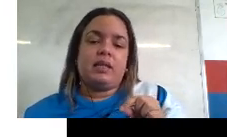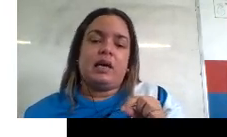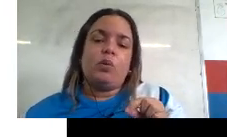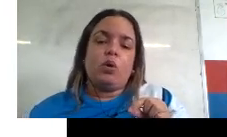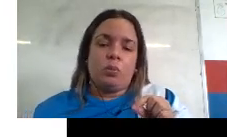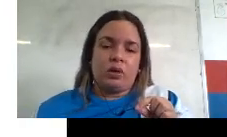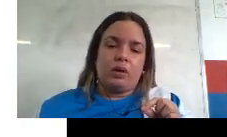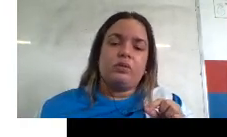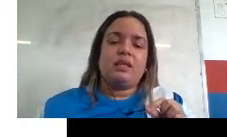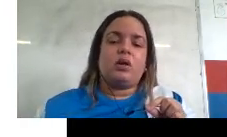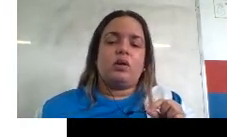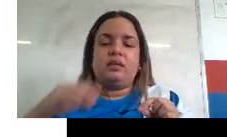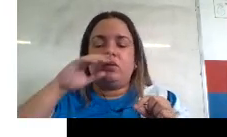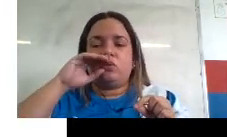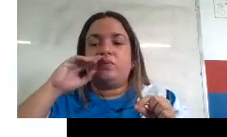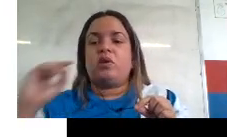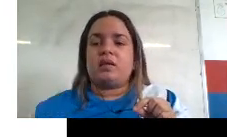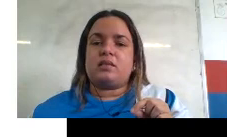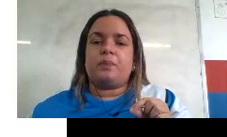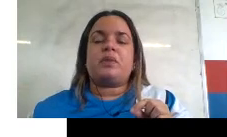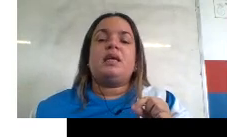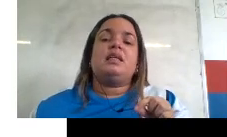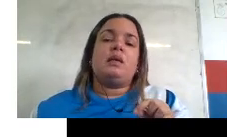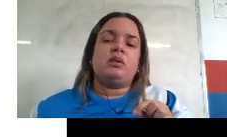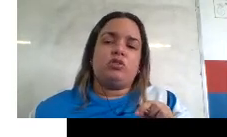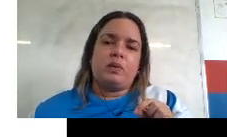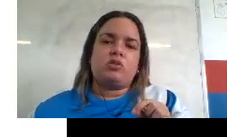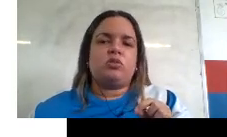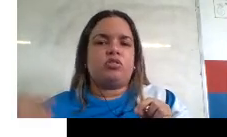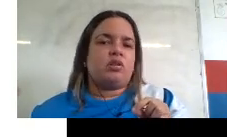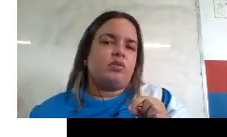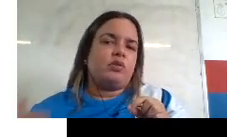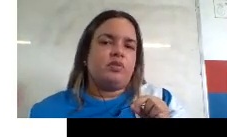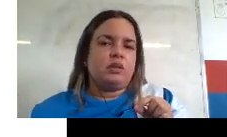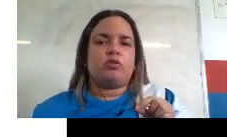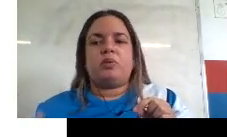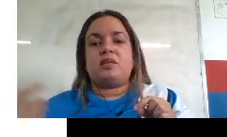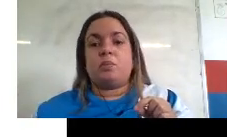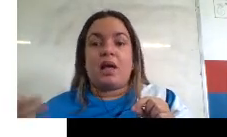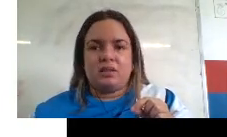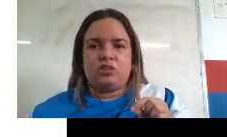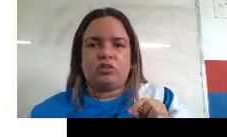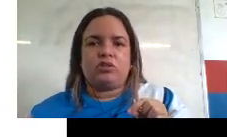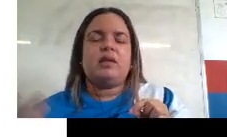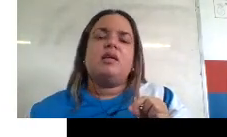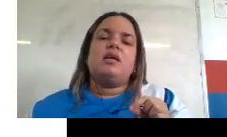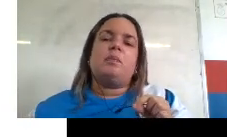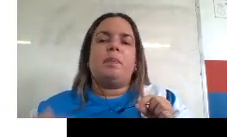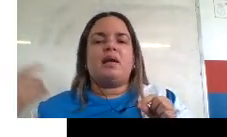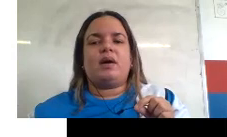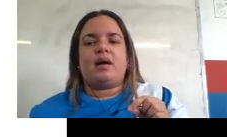dano material ou moral decorrente de sua violação. Tem muitas pessoas que já foram vítimas, por exemplo, artistas,